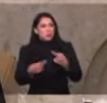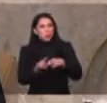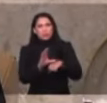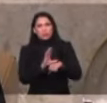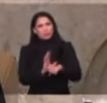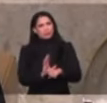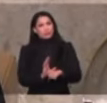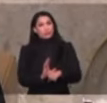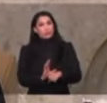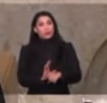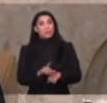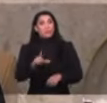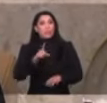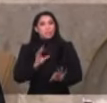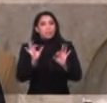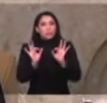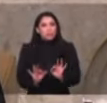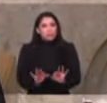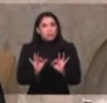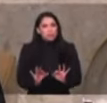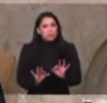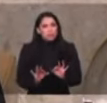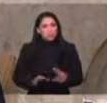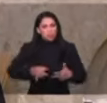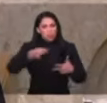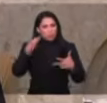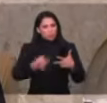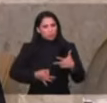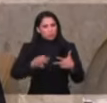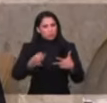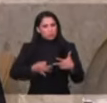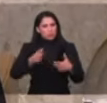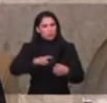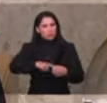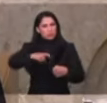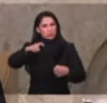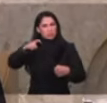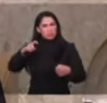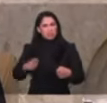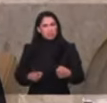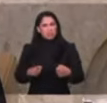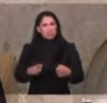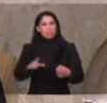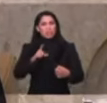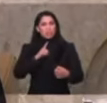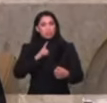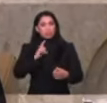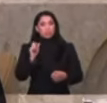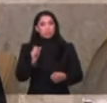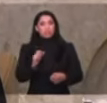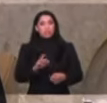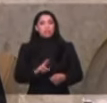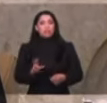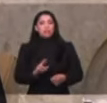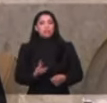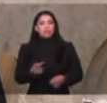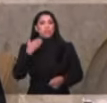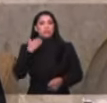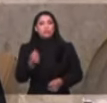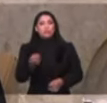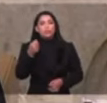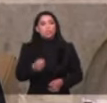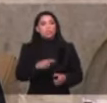certeza de que, sem um poder judiciário independente e forte, sem juízes